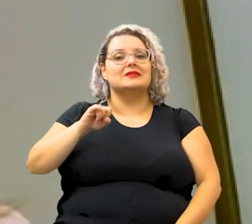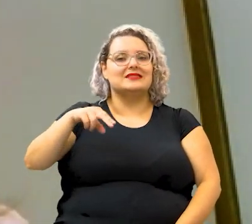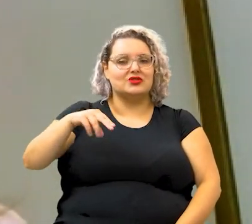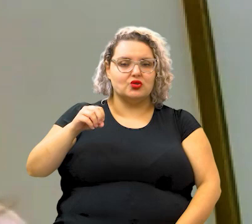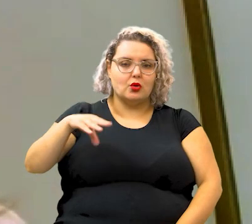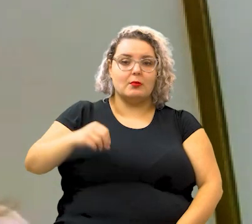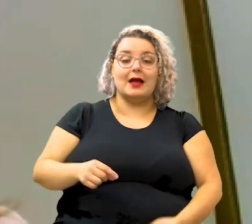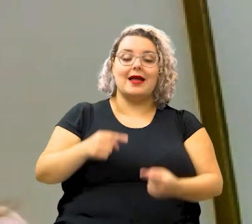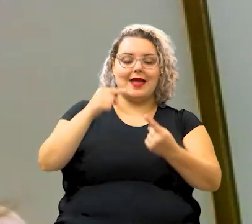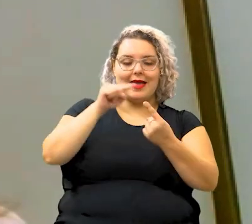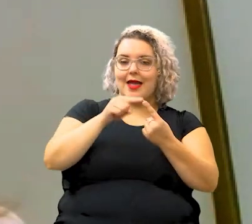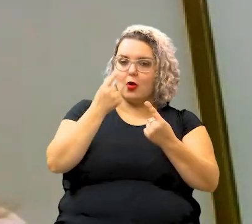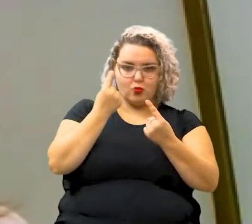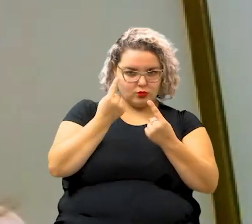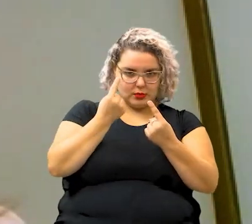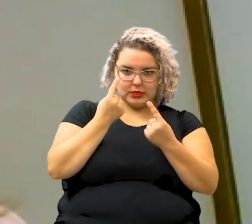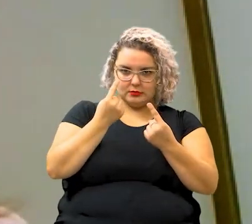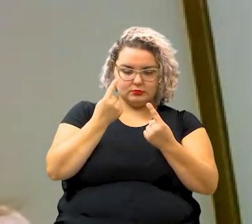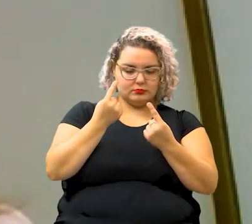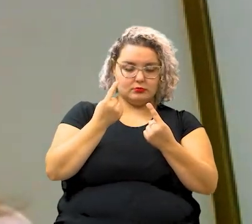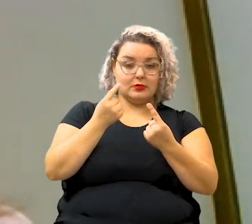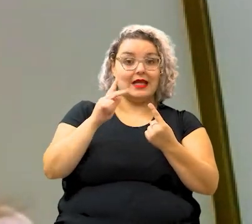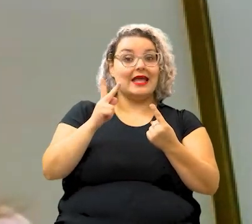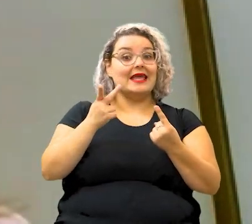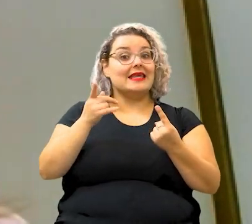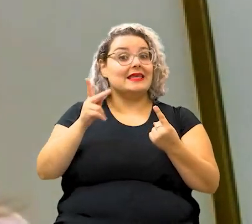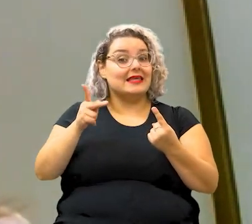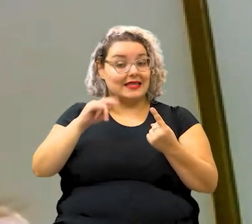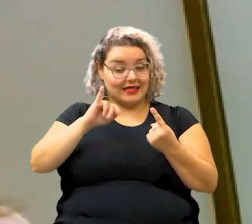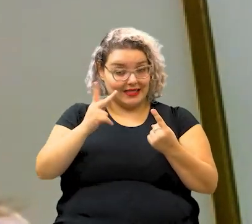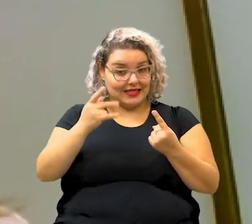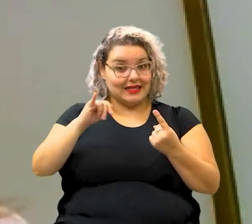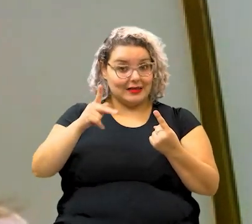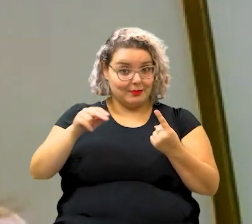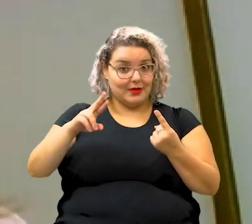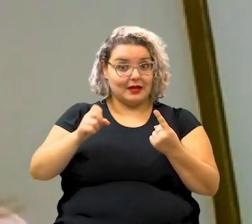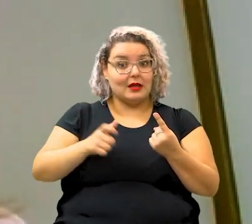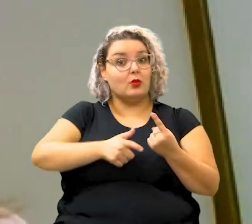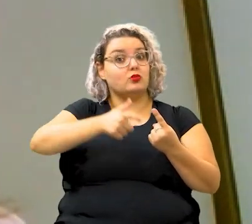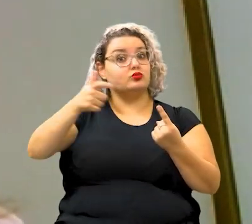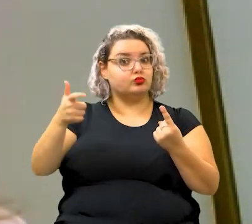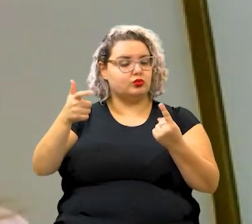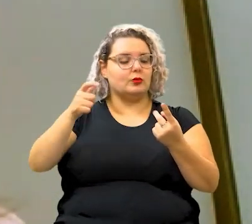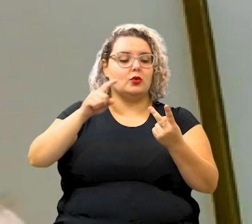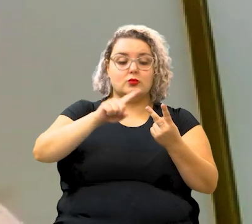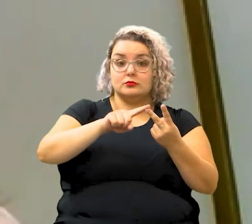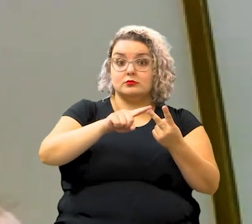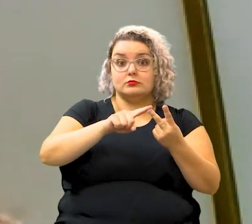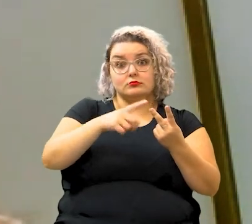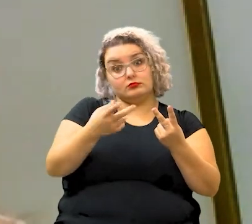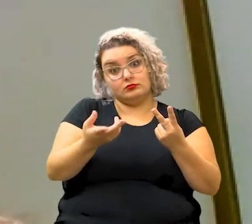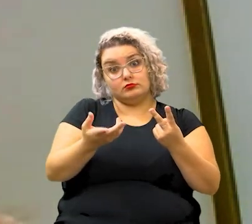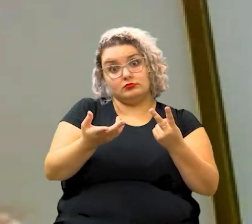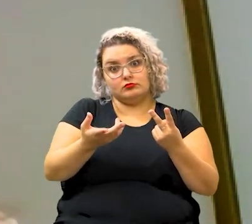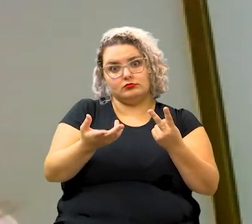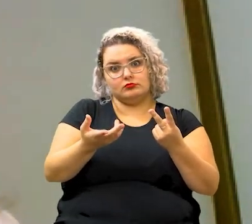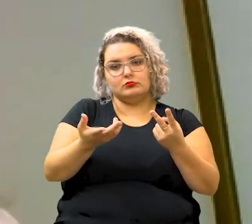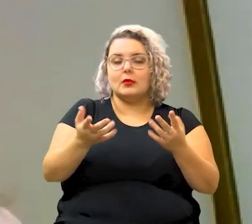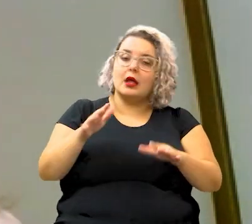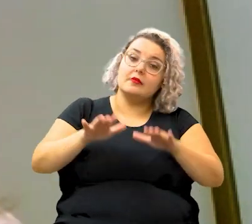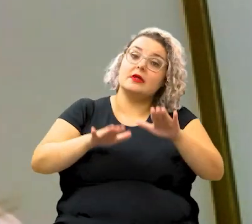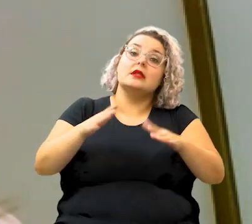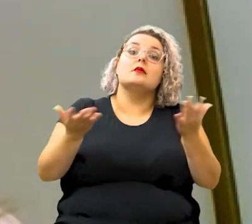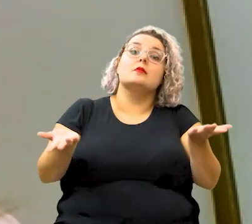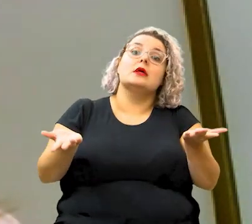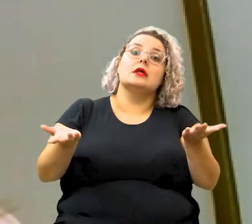glândula. É um tumor que vai afetar uma glândula. Hiperplasia, que é o aumento do volume, pode ser de uma, de duas, enfim.